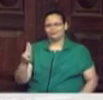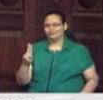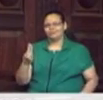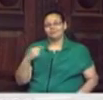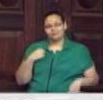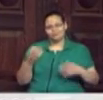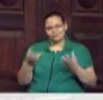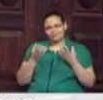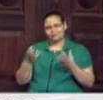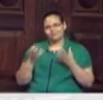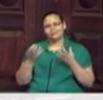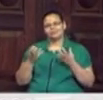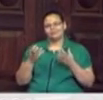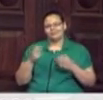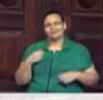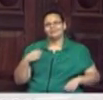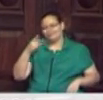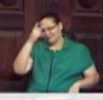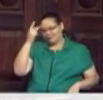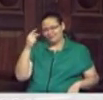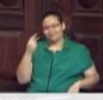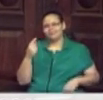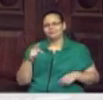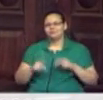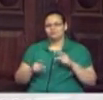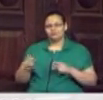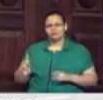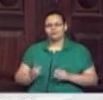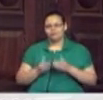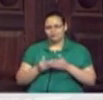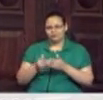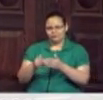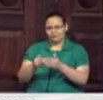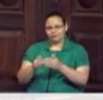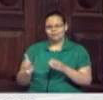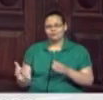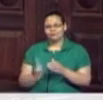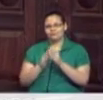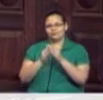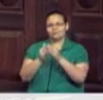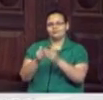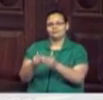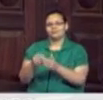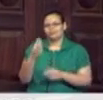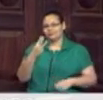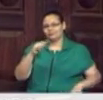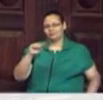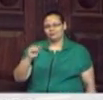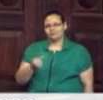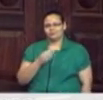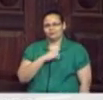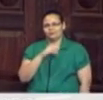Mas querem que o usuário de barca, mesmo aquele que ganha até 3 mil reais,